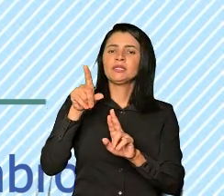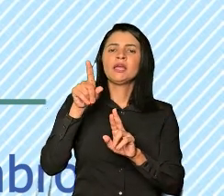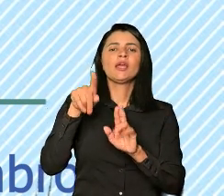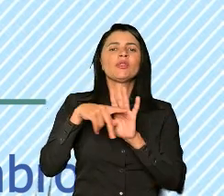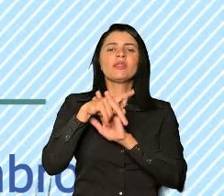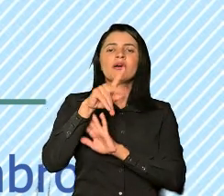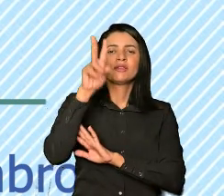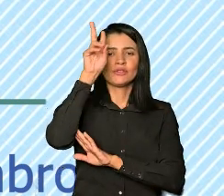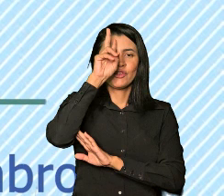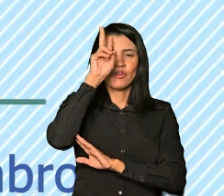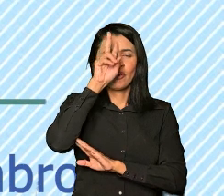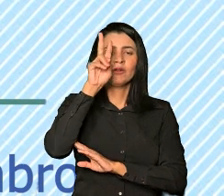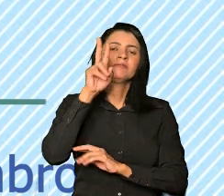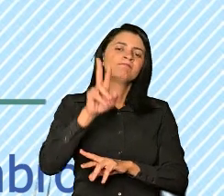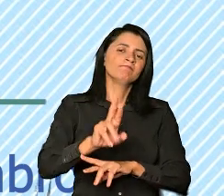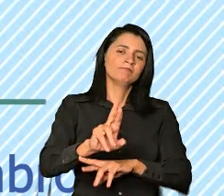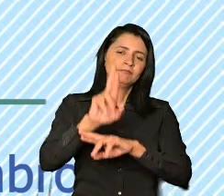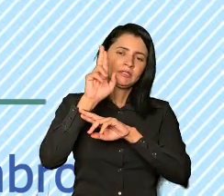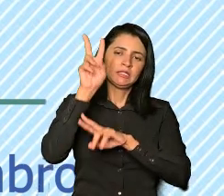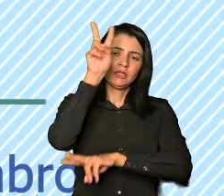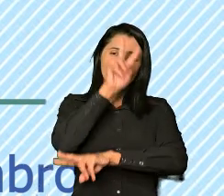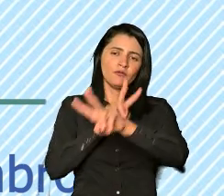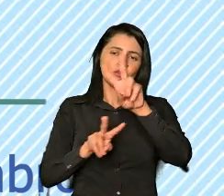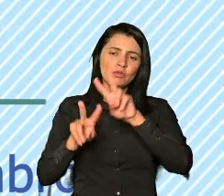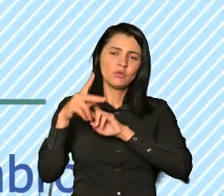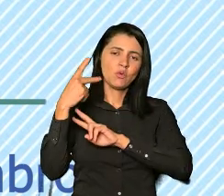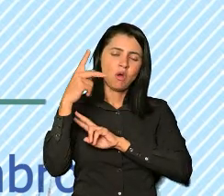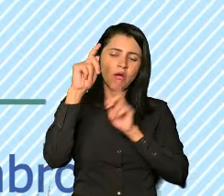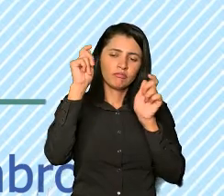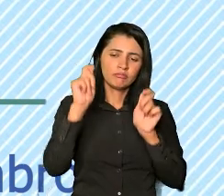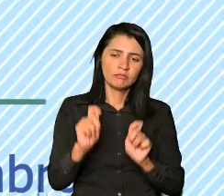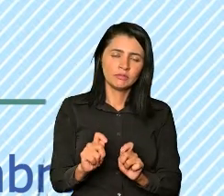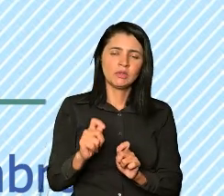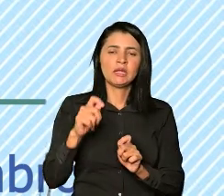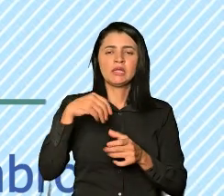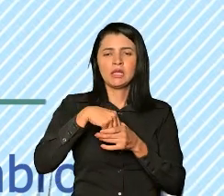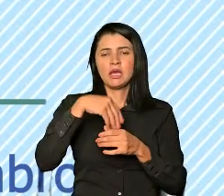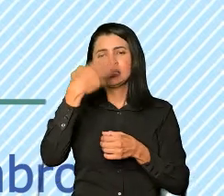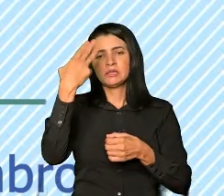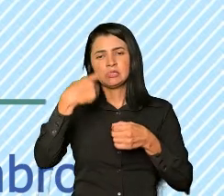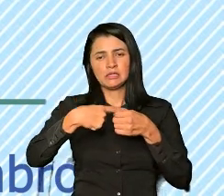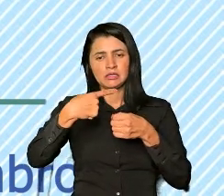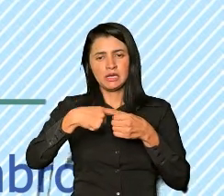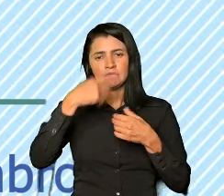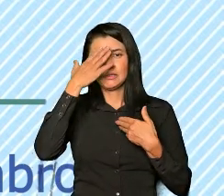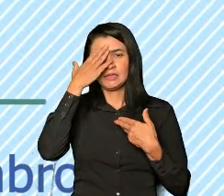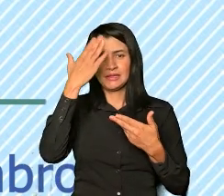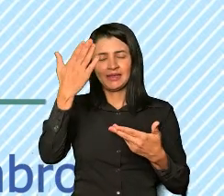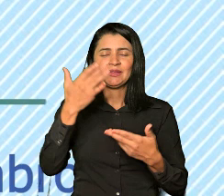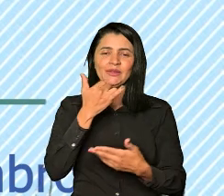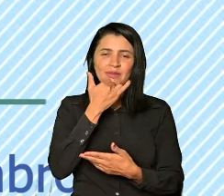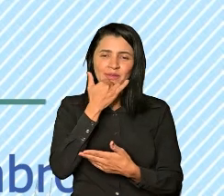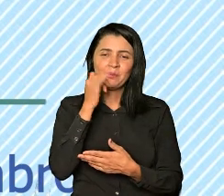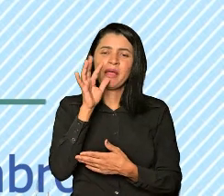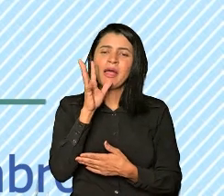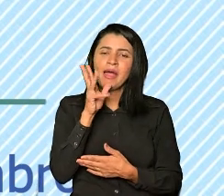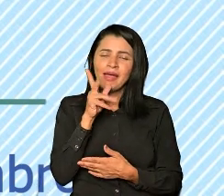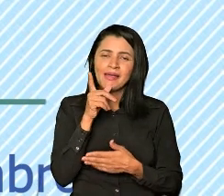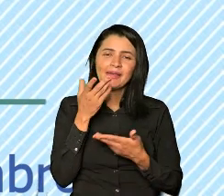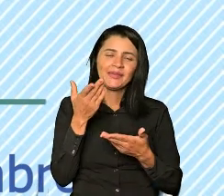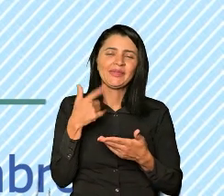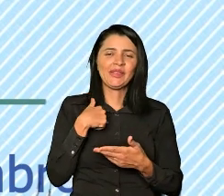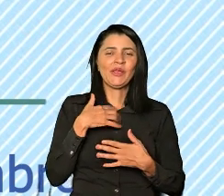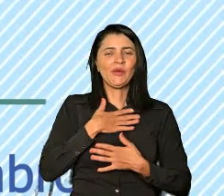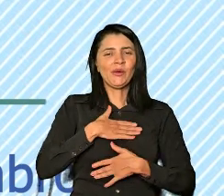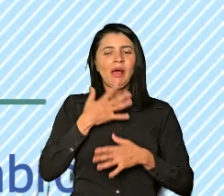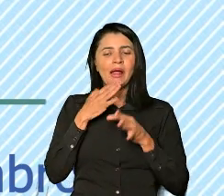e na representação visual da escultura pública em nossas cidades. Muito obrigado. Desculpe a demora, é porque eu gosto